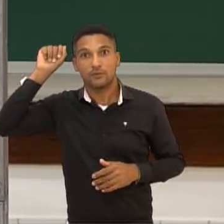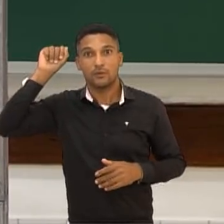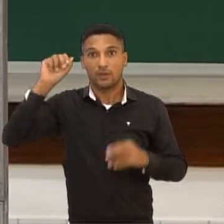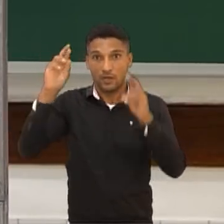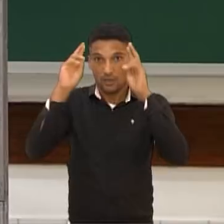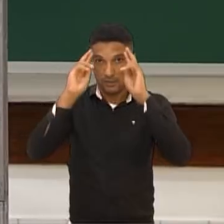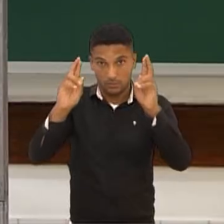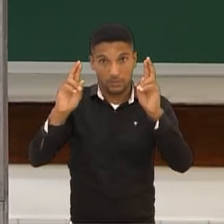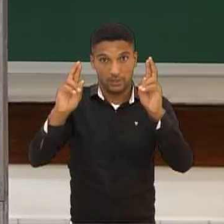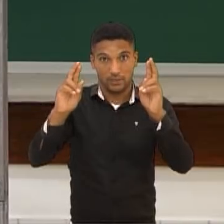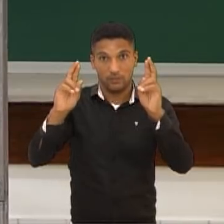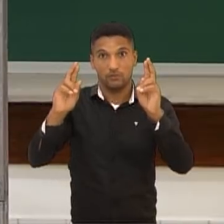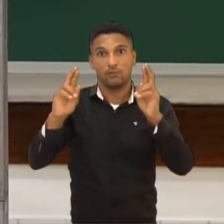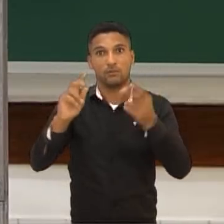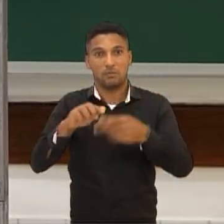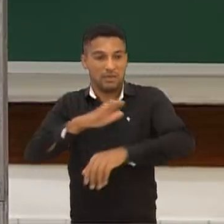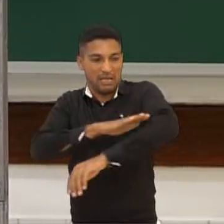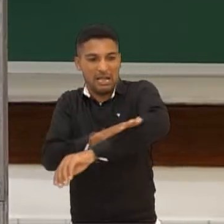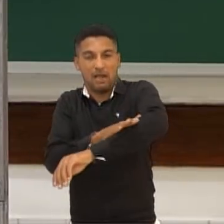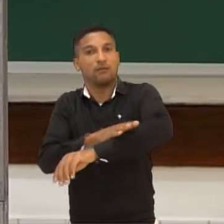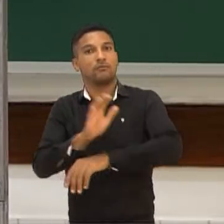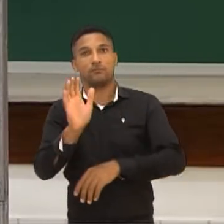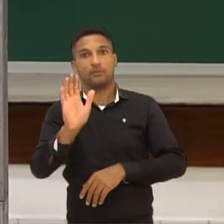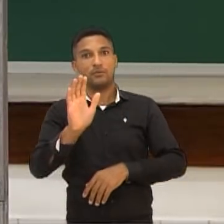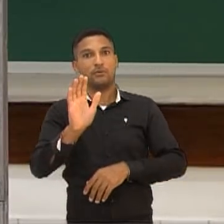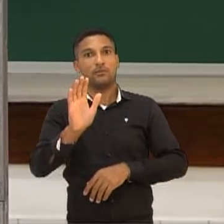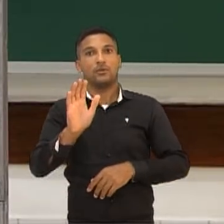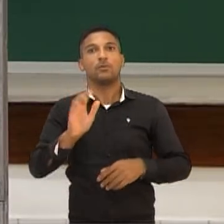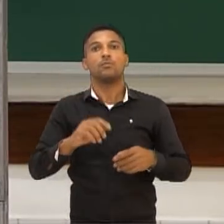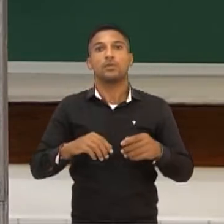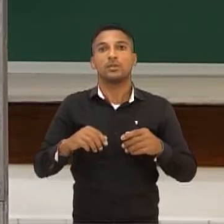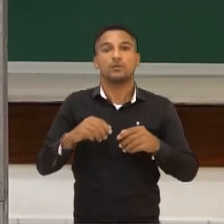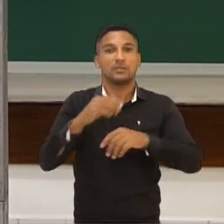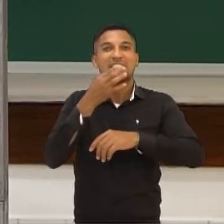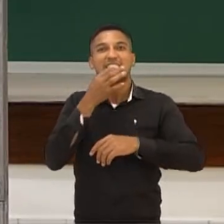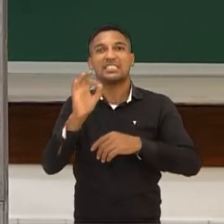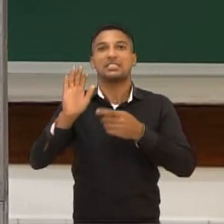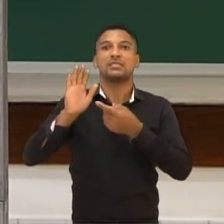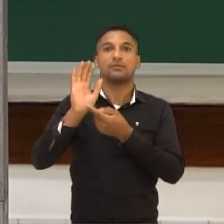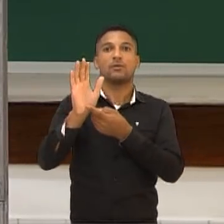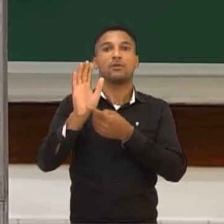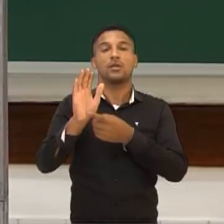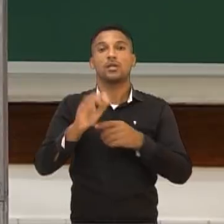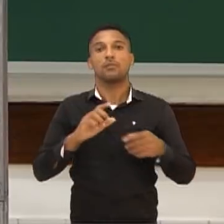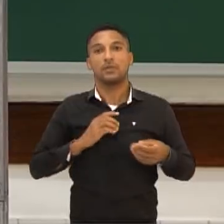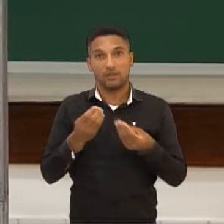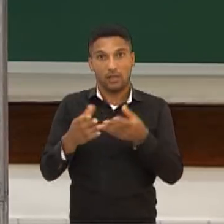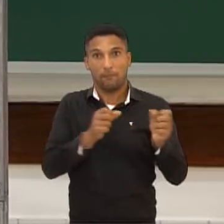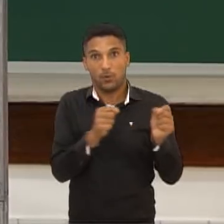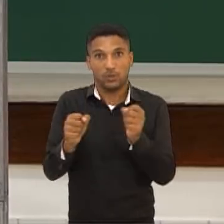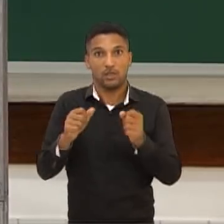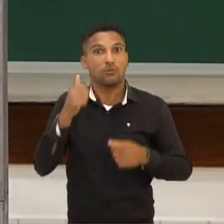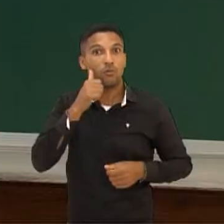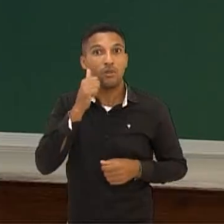respeito, criticar o racismo, enfim, e empoderar principalmente as mulheres negras.